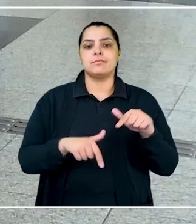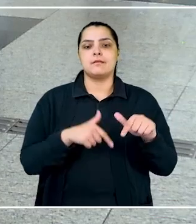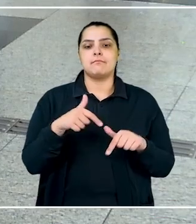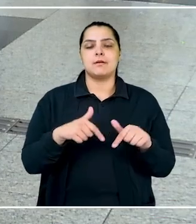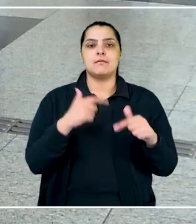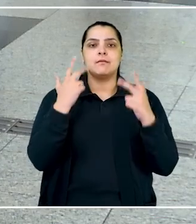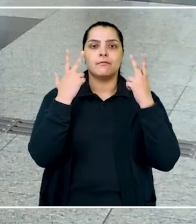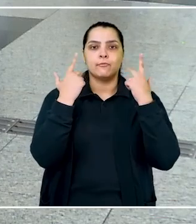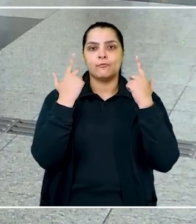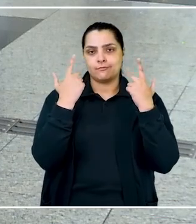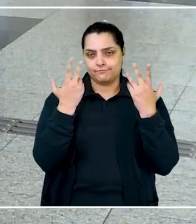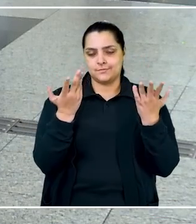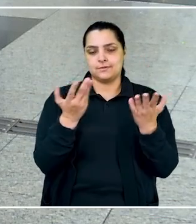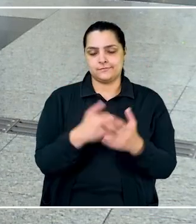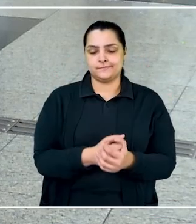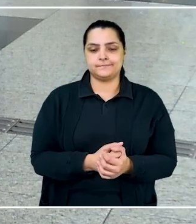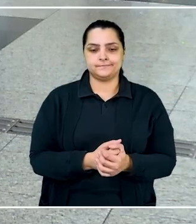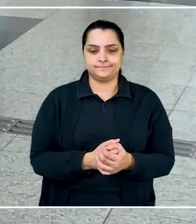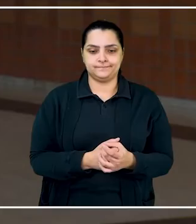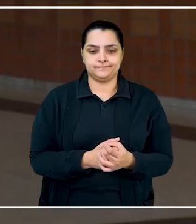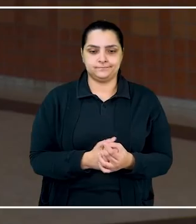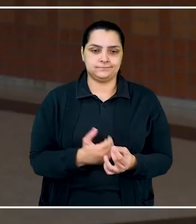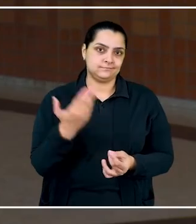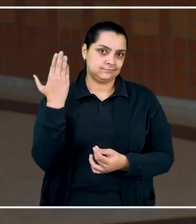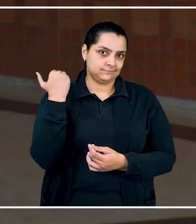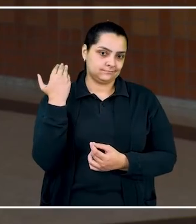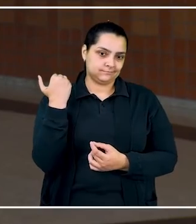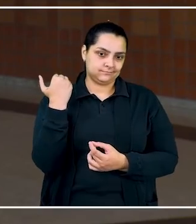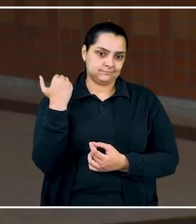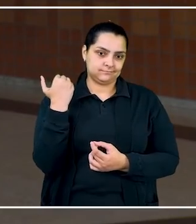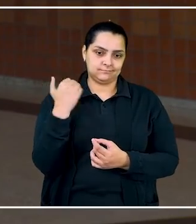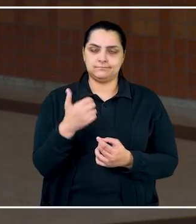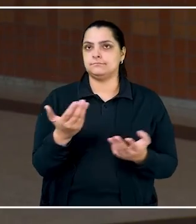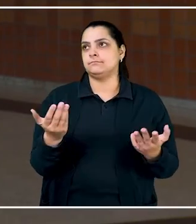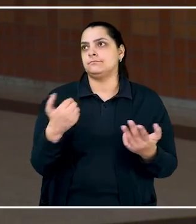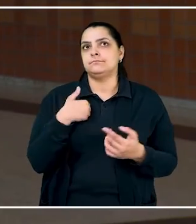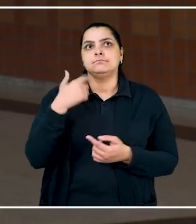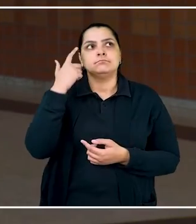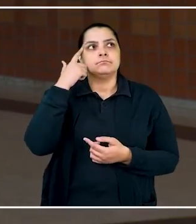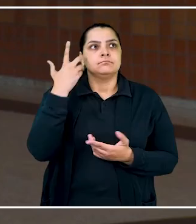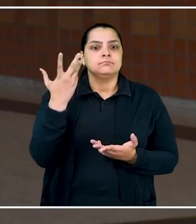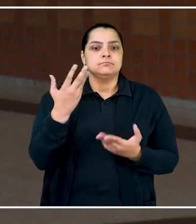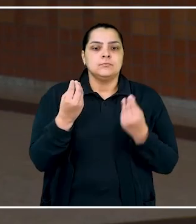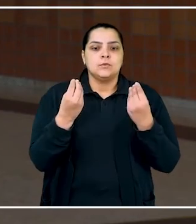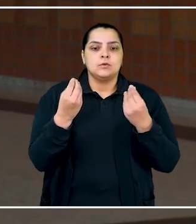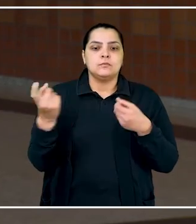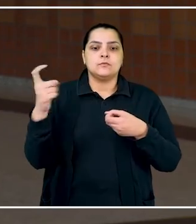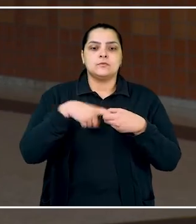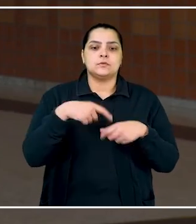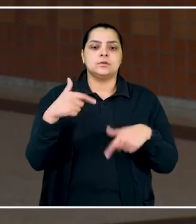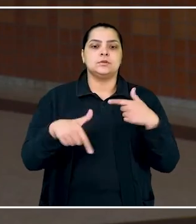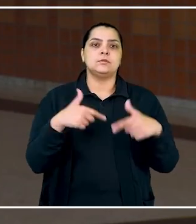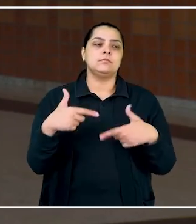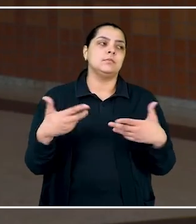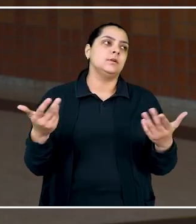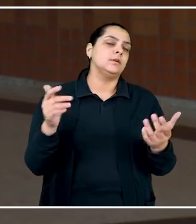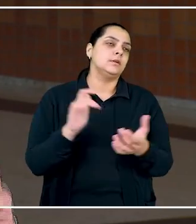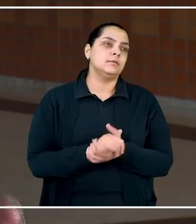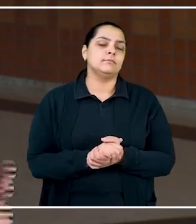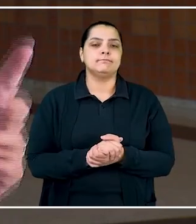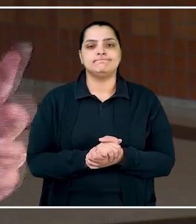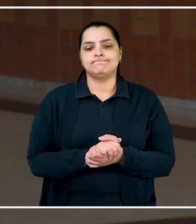a ter uma rotina completamente adaptada. Na época, foi a primeira coisa que passou pela minha cabeça, como é que eu vou voltar a trabalhar,